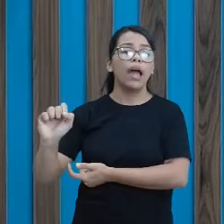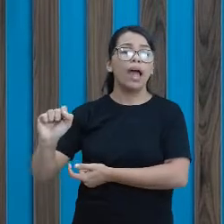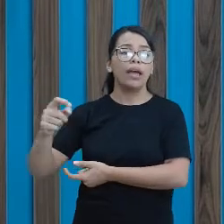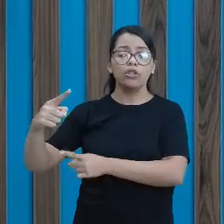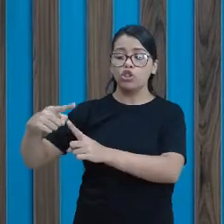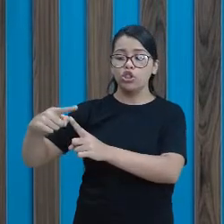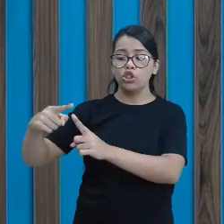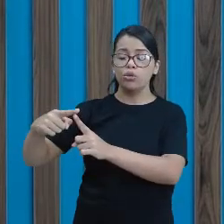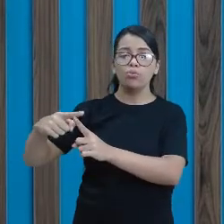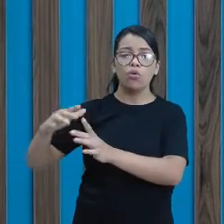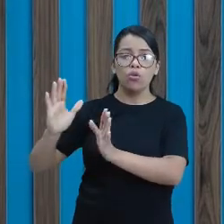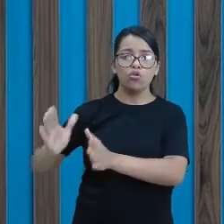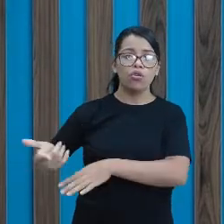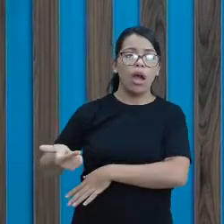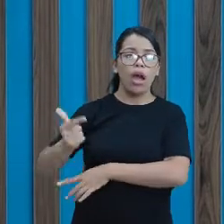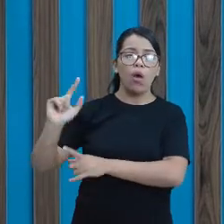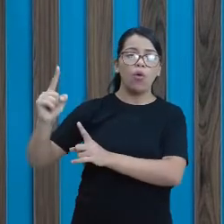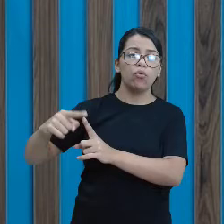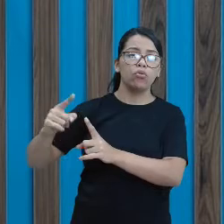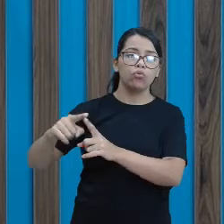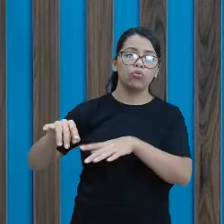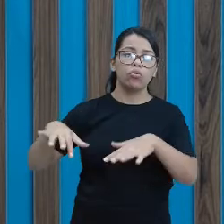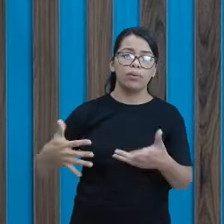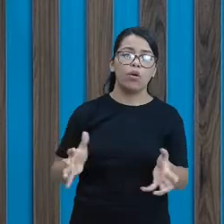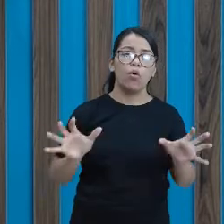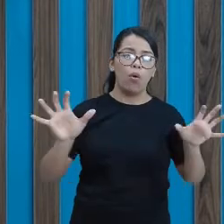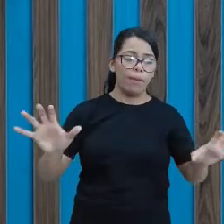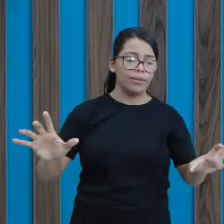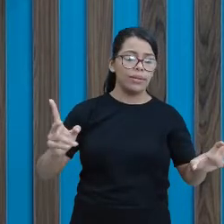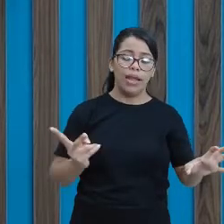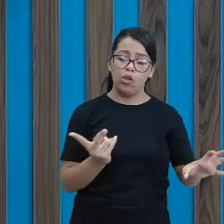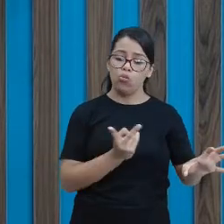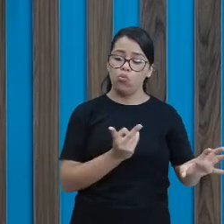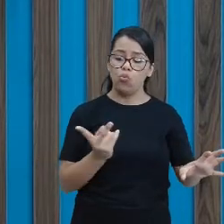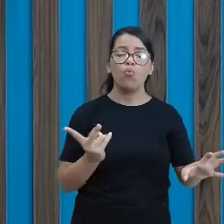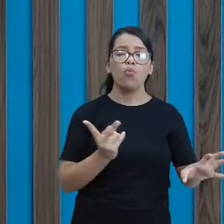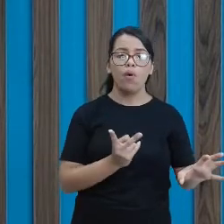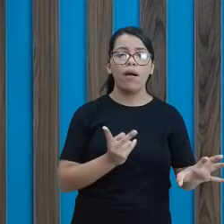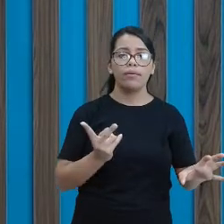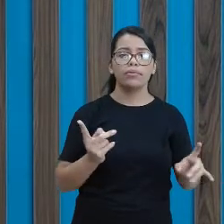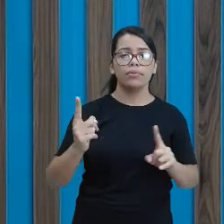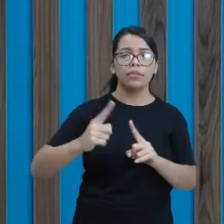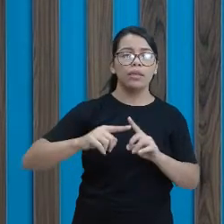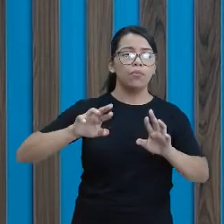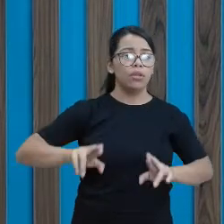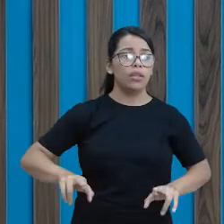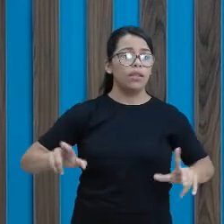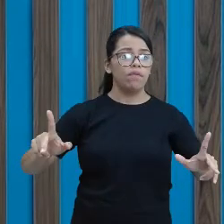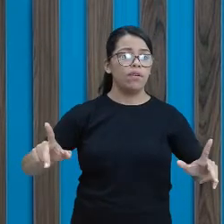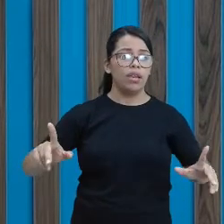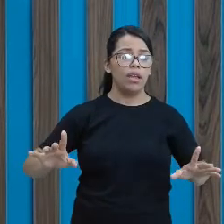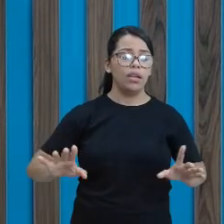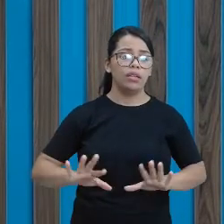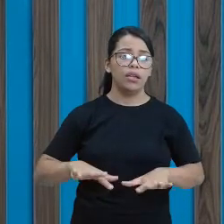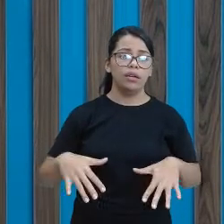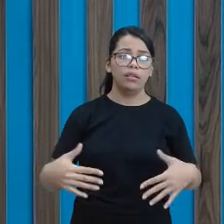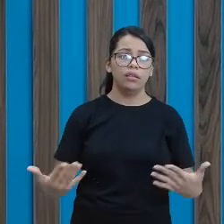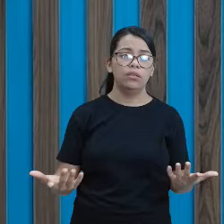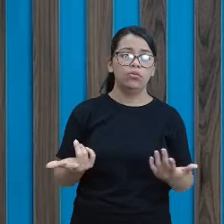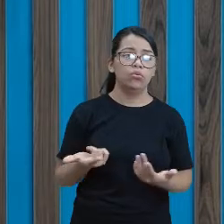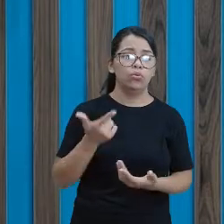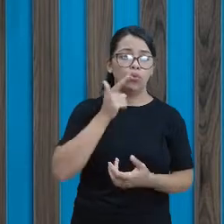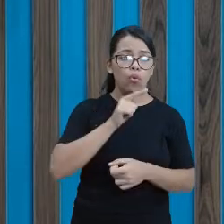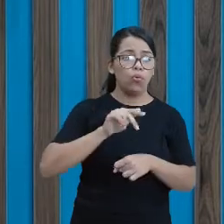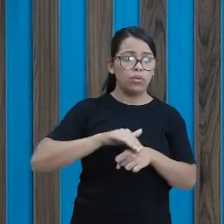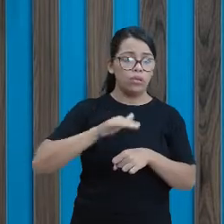certo? Então, assim, se tornam duas espécies diferentes, a ponto delas duas não conseguirem